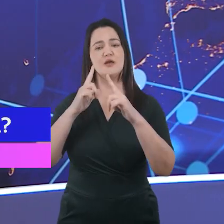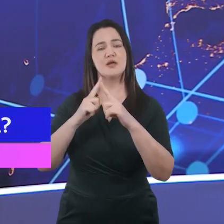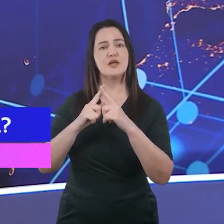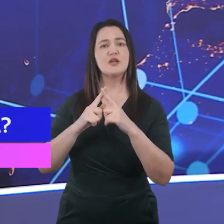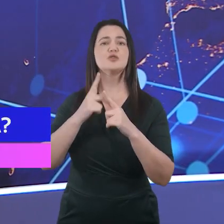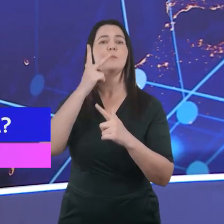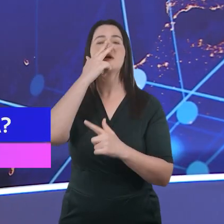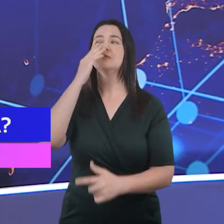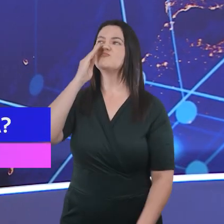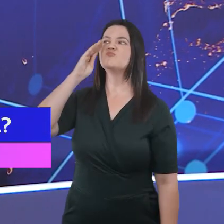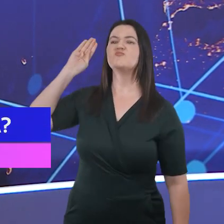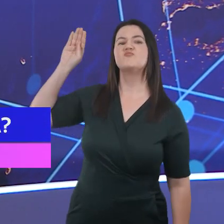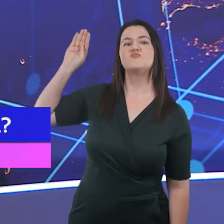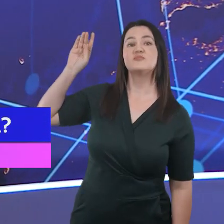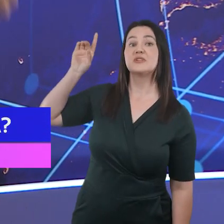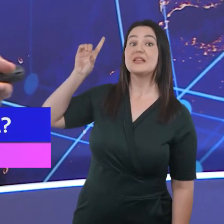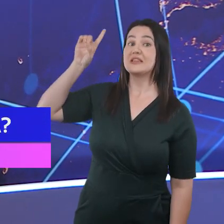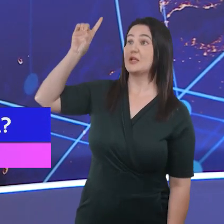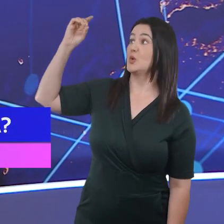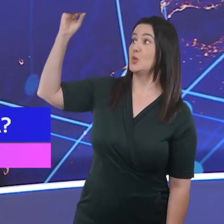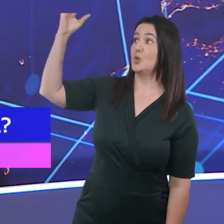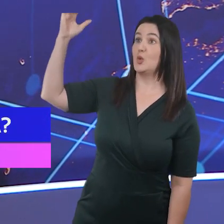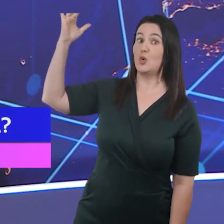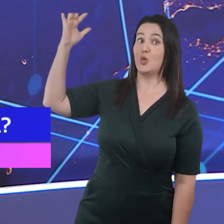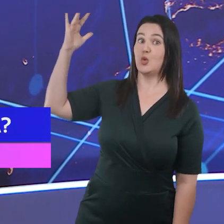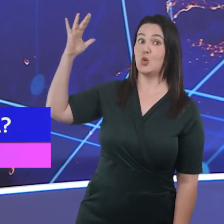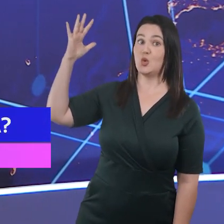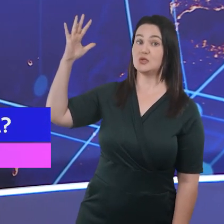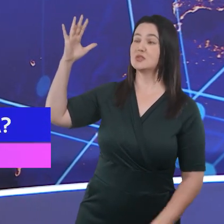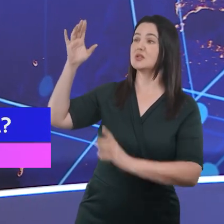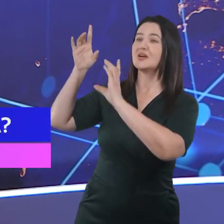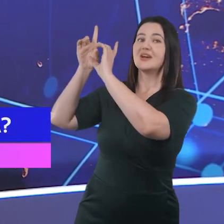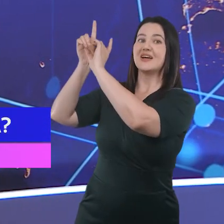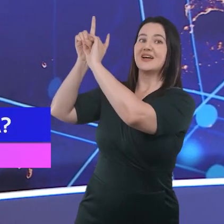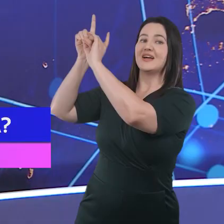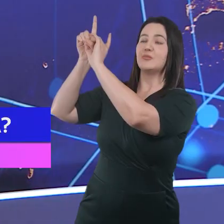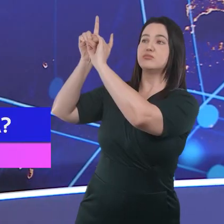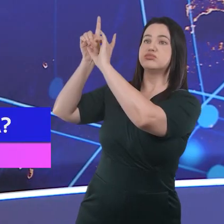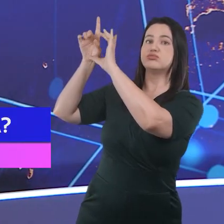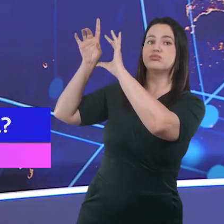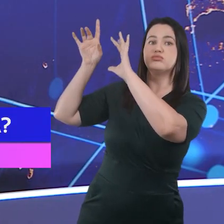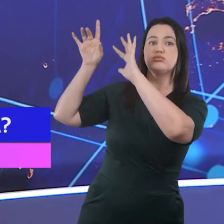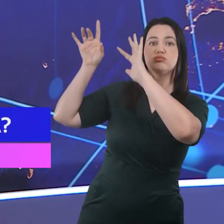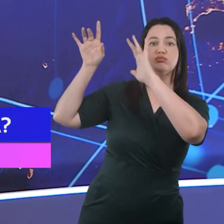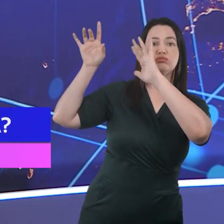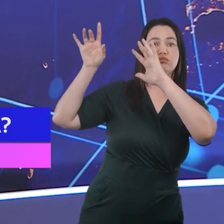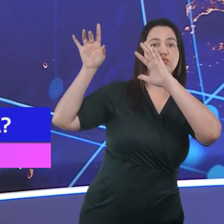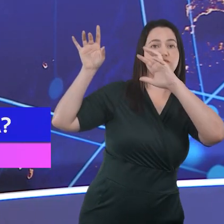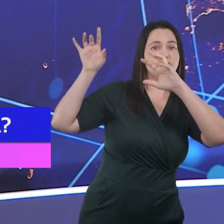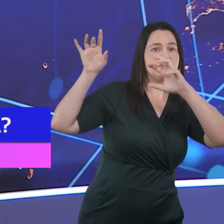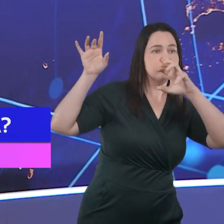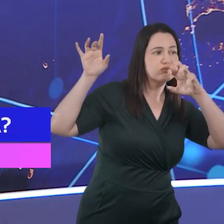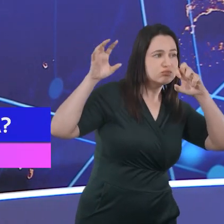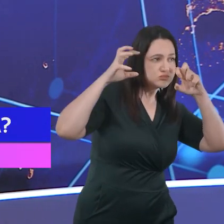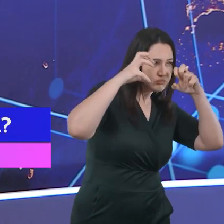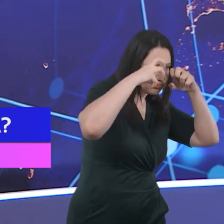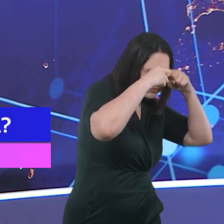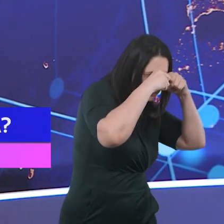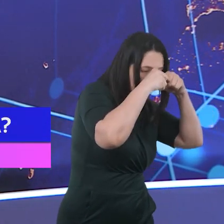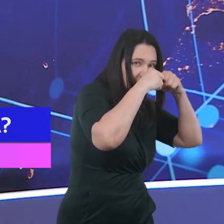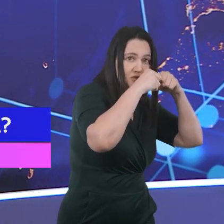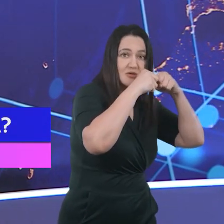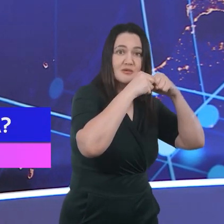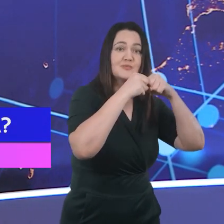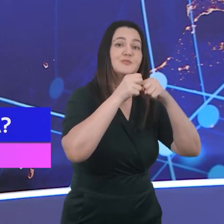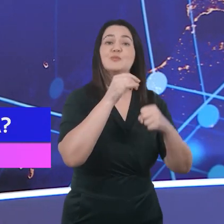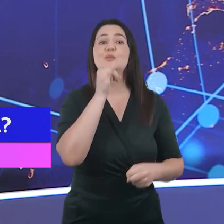perdendo, deixando de lado a luz e se envolvendo nas trevas, esses problemas começam a surgir, como, por exemplo,